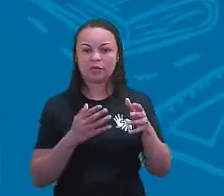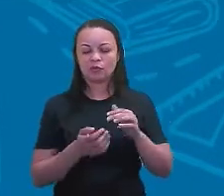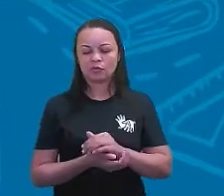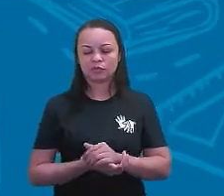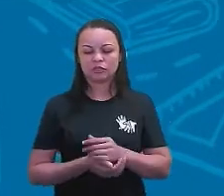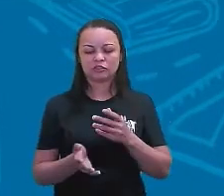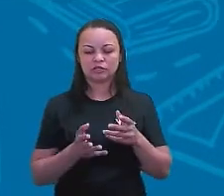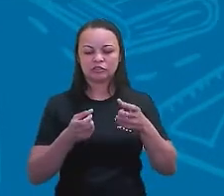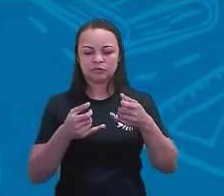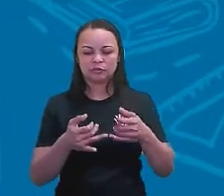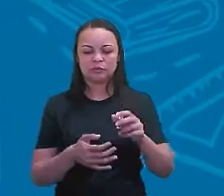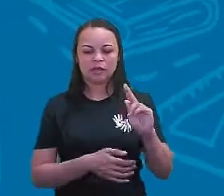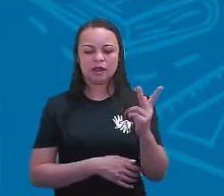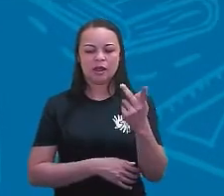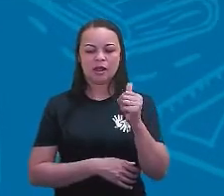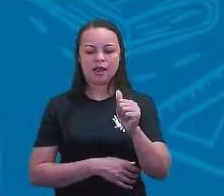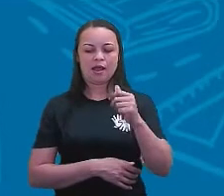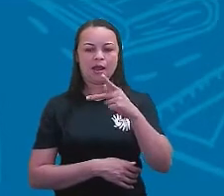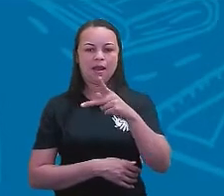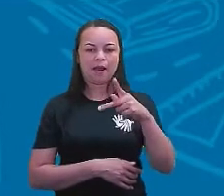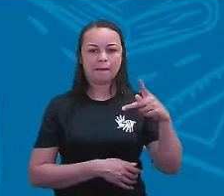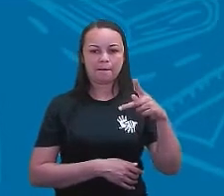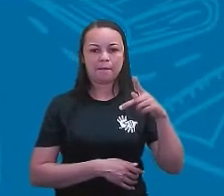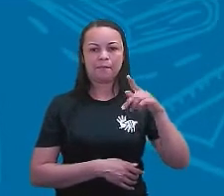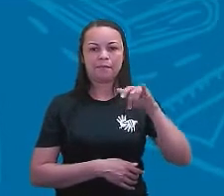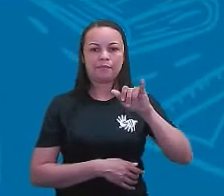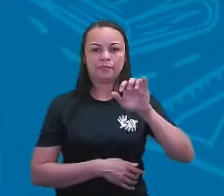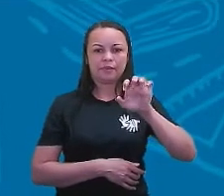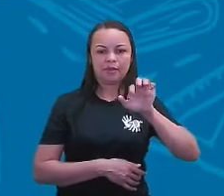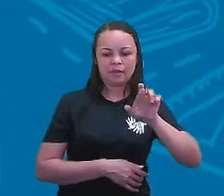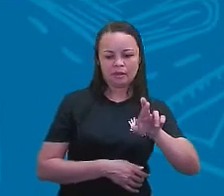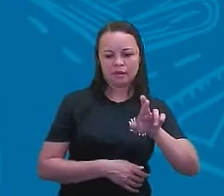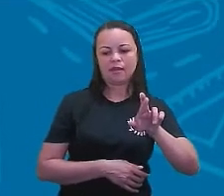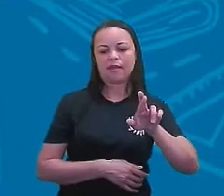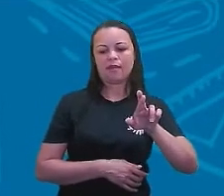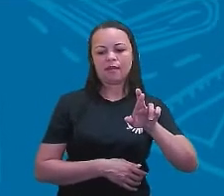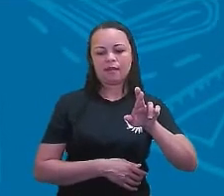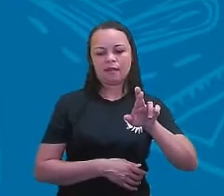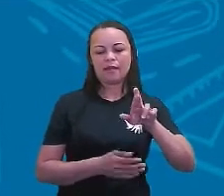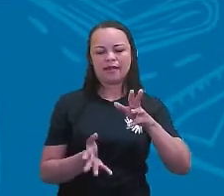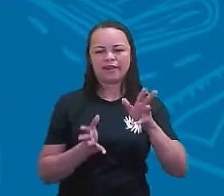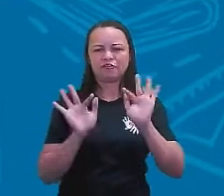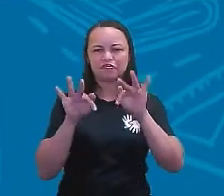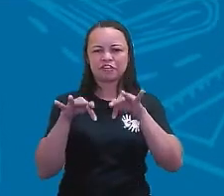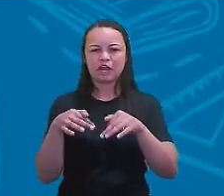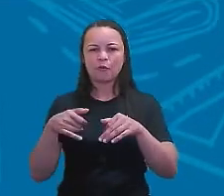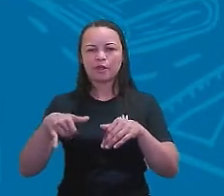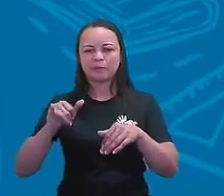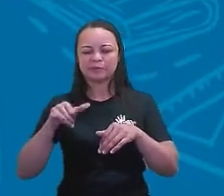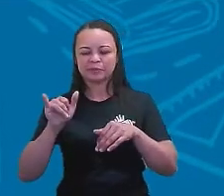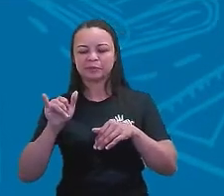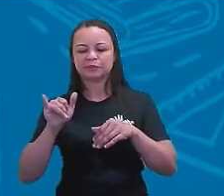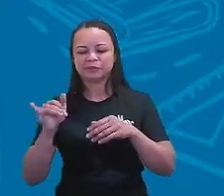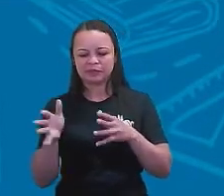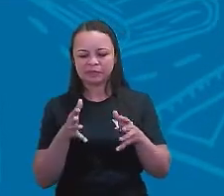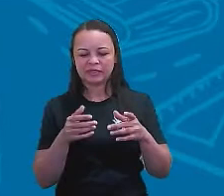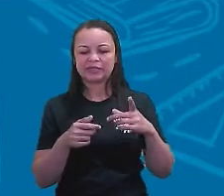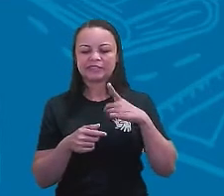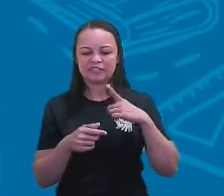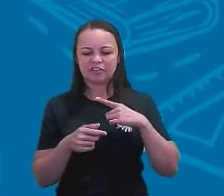happy birthday, esse happy termina em Y. Quando terminar em Y e antes vier